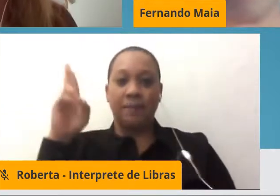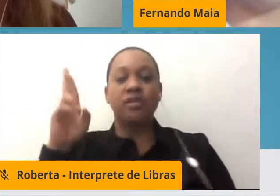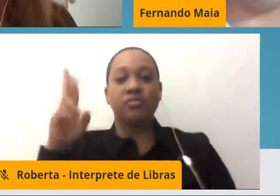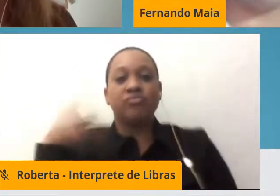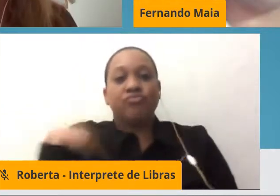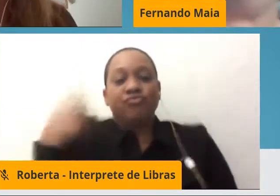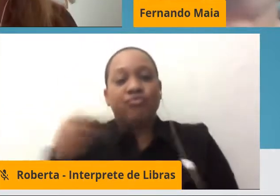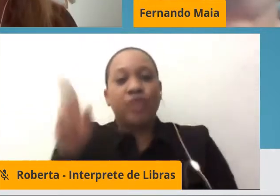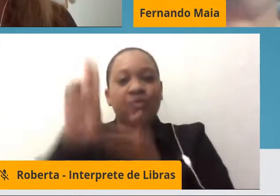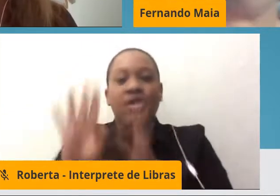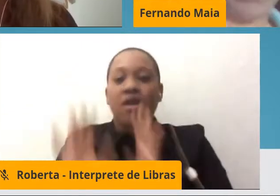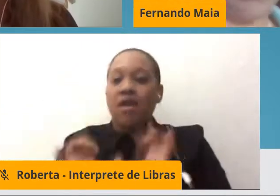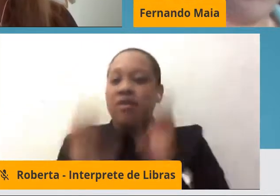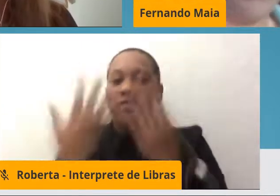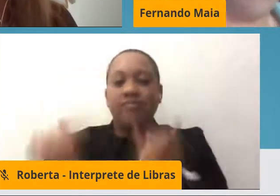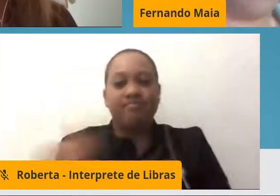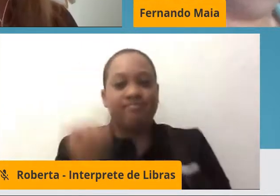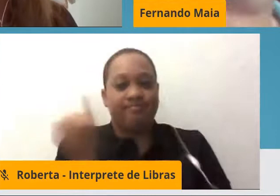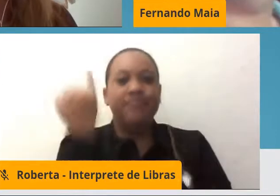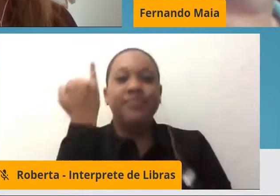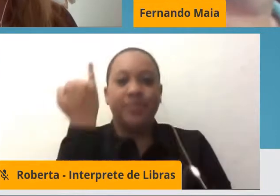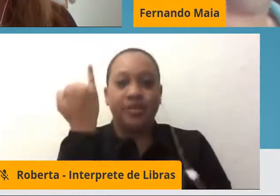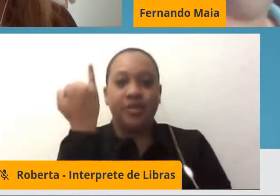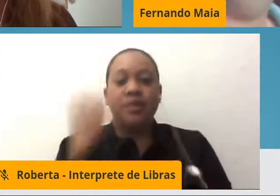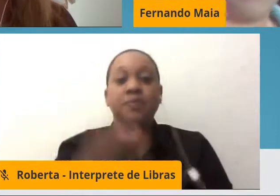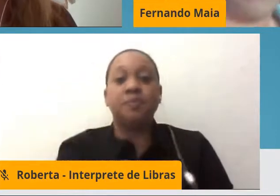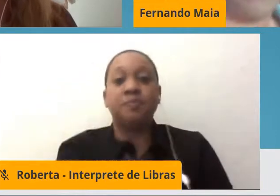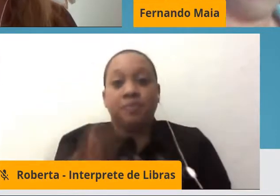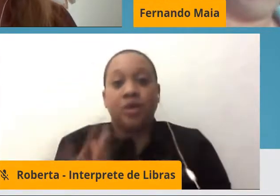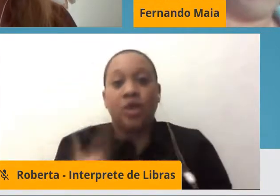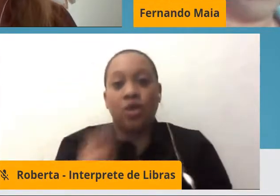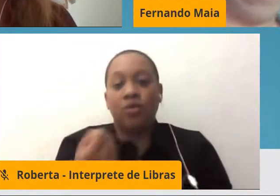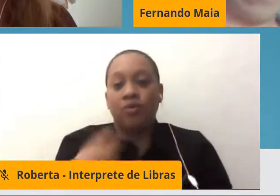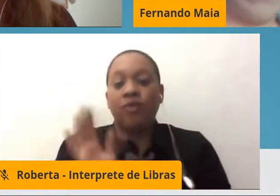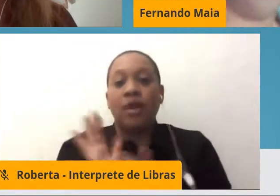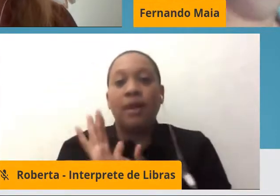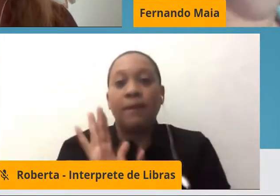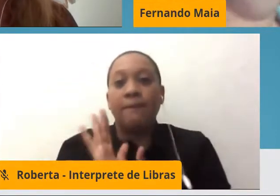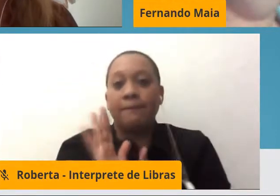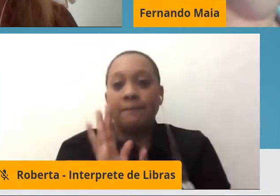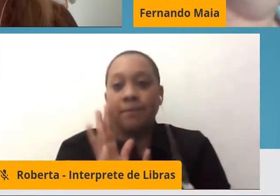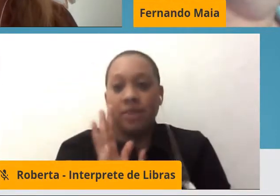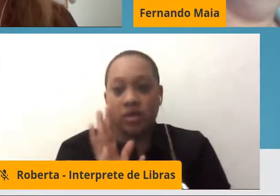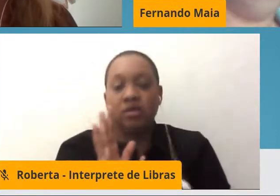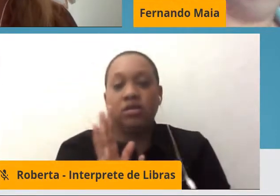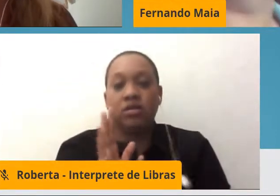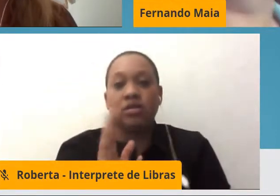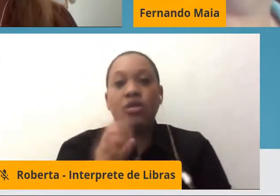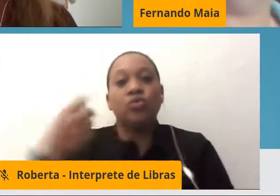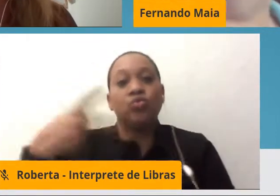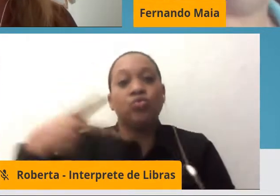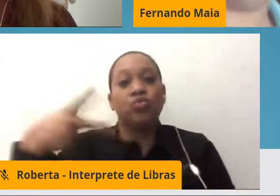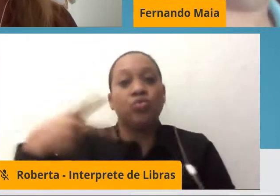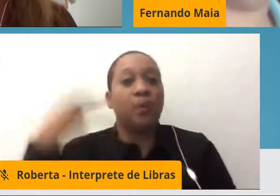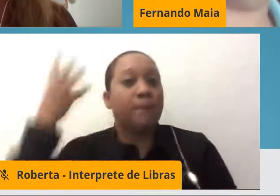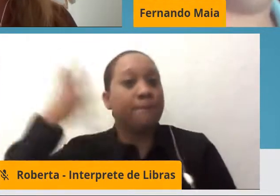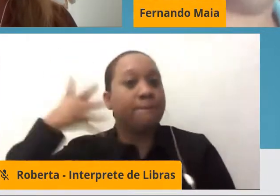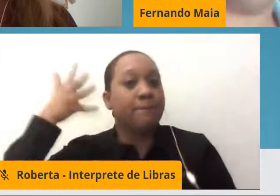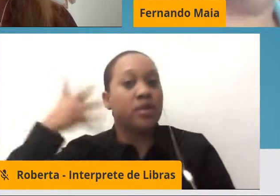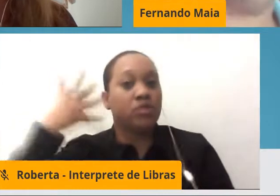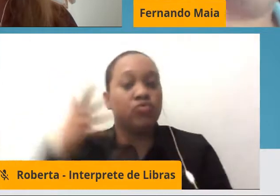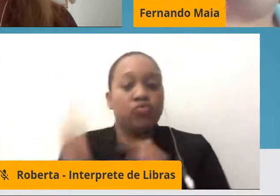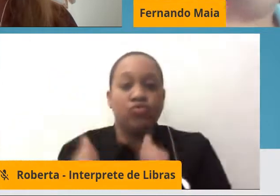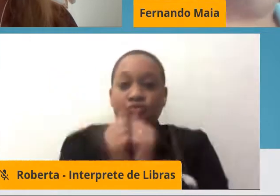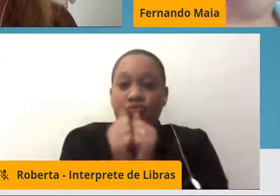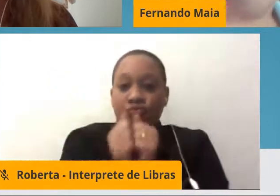nesse evento tão importante, certo? Eu vou apresentar os dois palestrantes que vão dividir esse